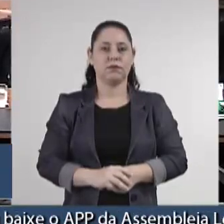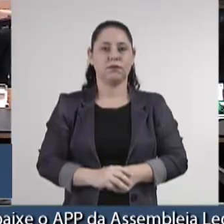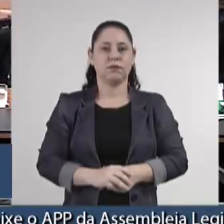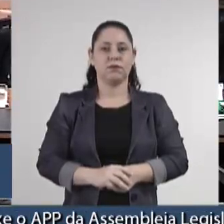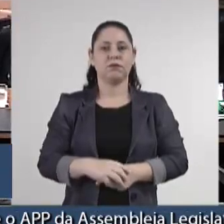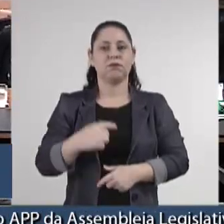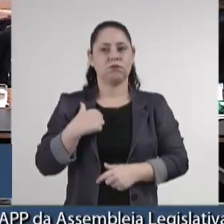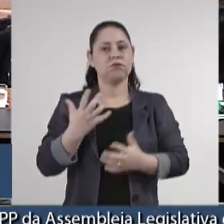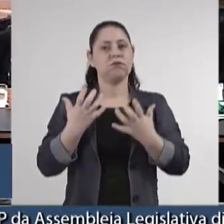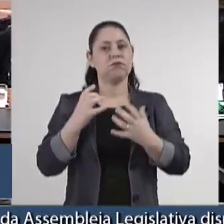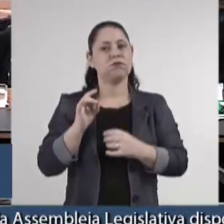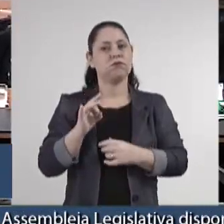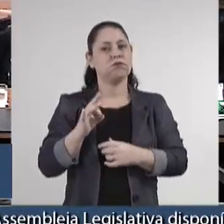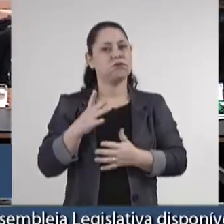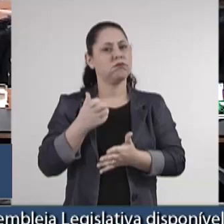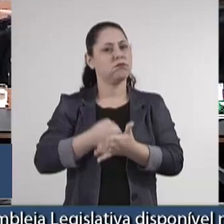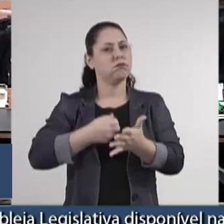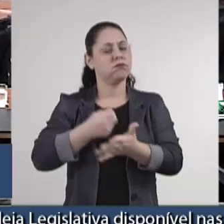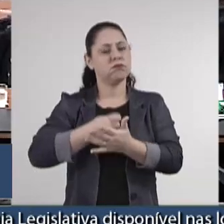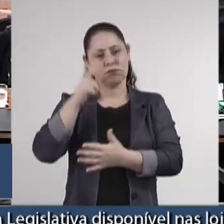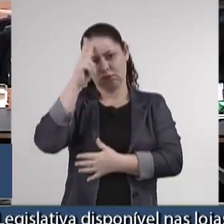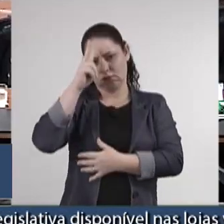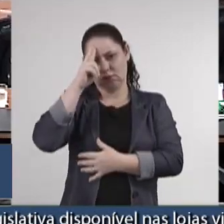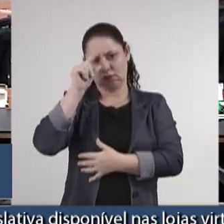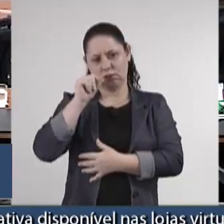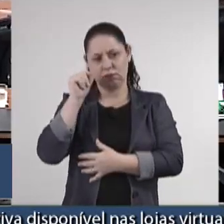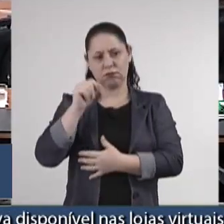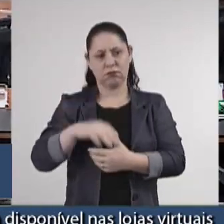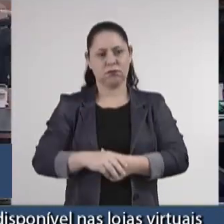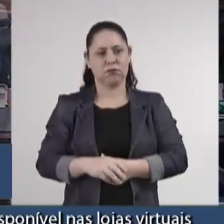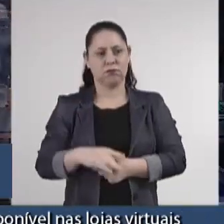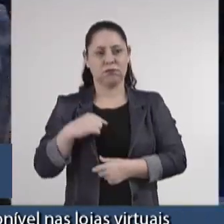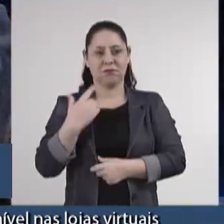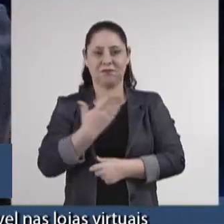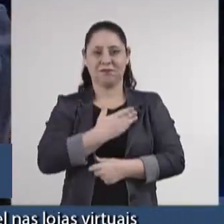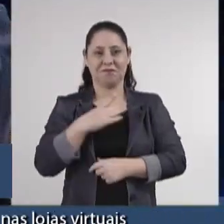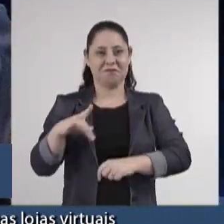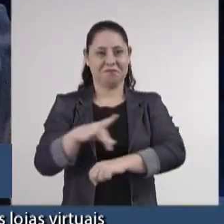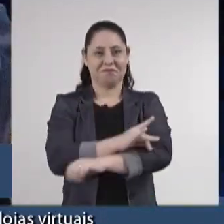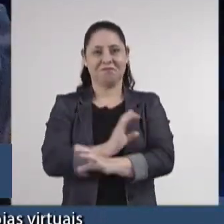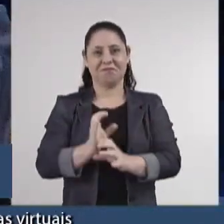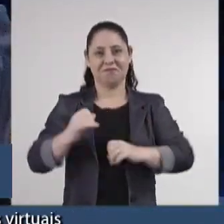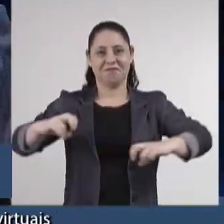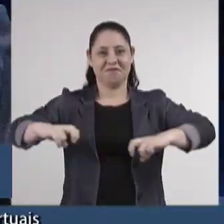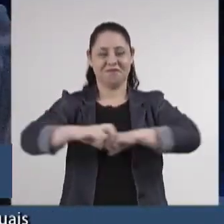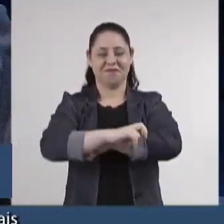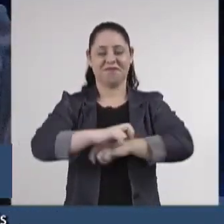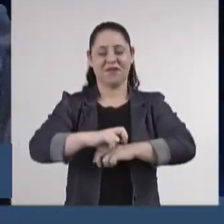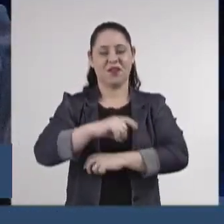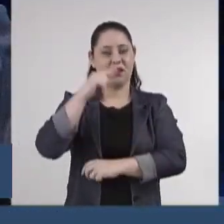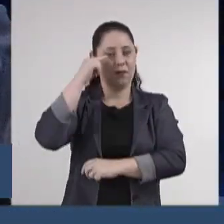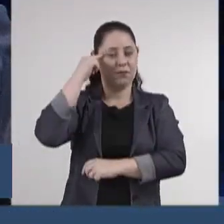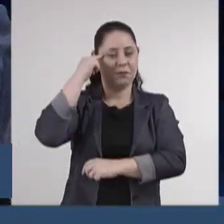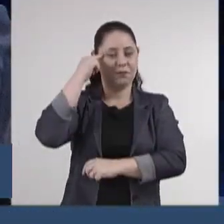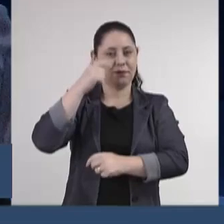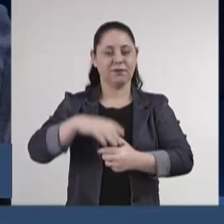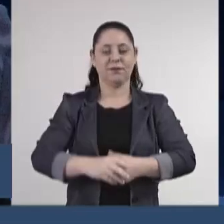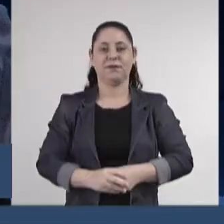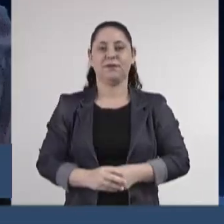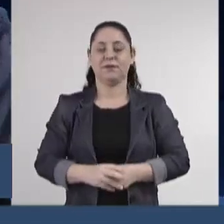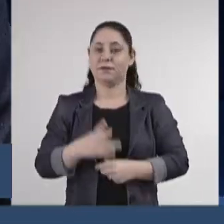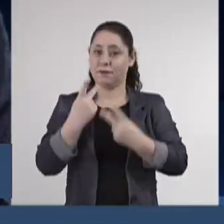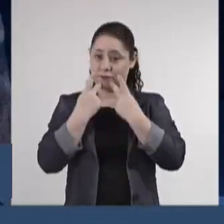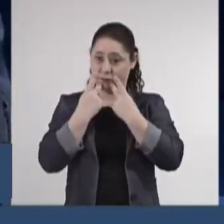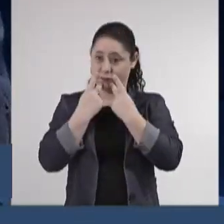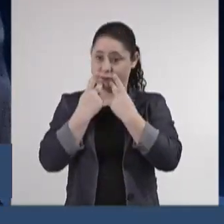Eu gostaria de só frisar, porque eu fui ali com o meu amigo engenheiro estradeiro, Roberto Hashioka,